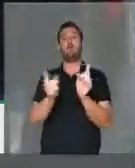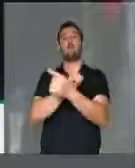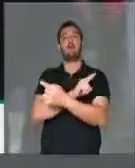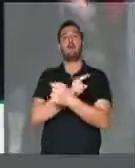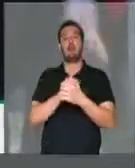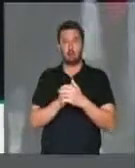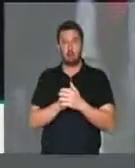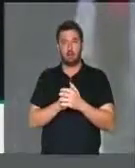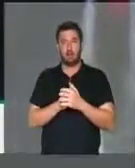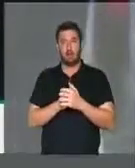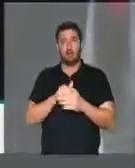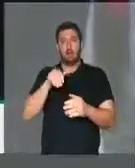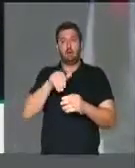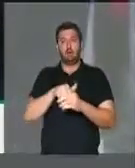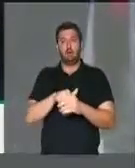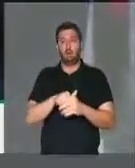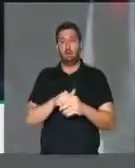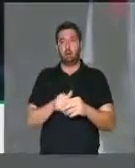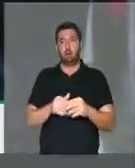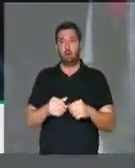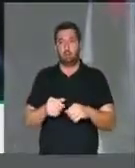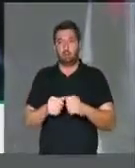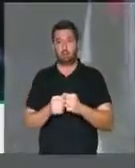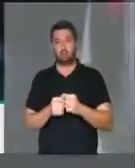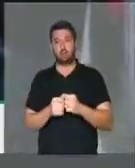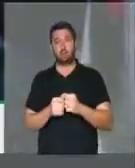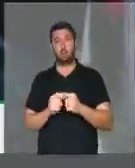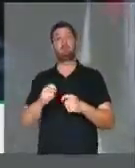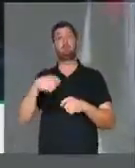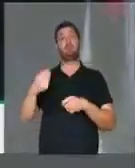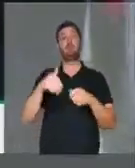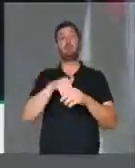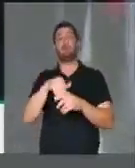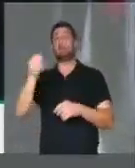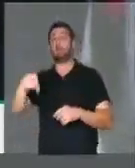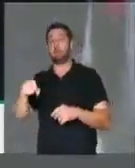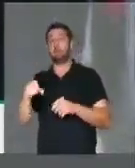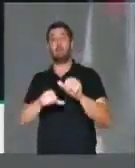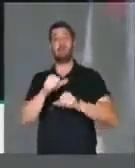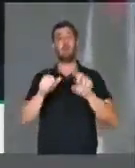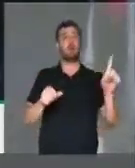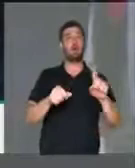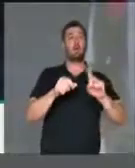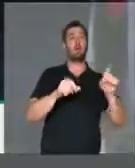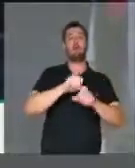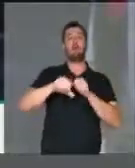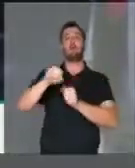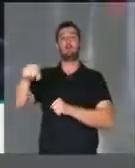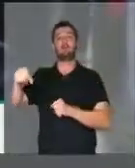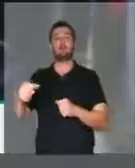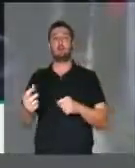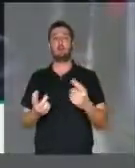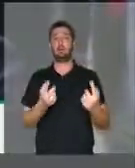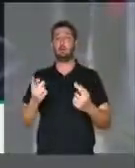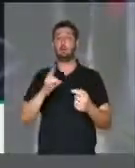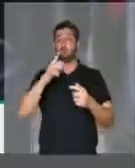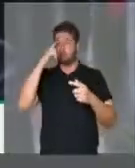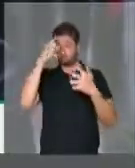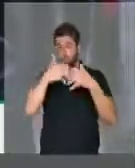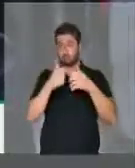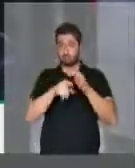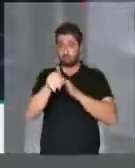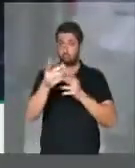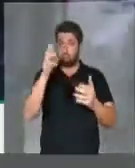do da votação na ordem de ver quem está votando sim passa a ser nome quem parece não posso dizer sim é só uma condenação